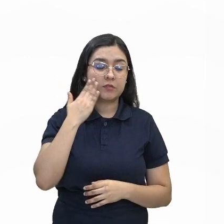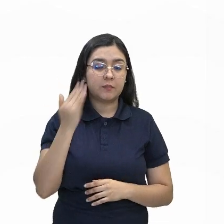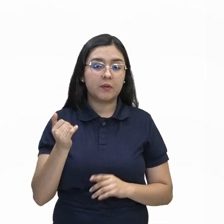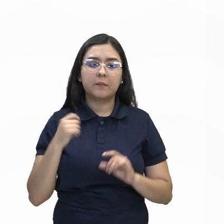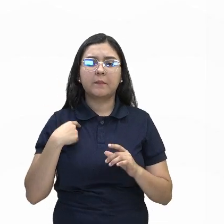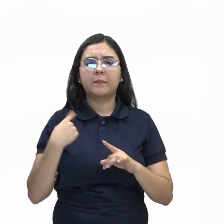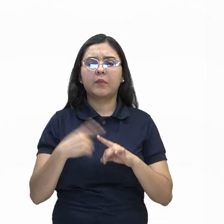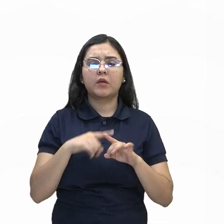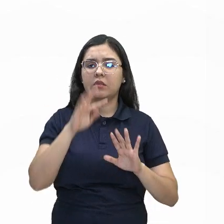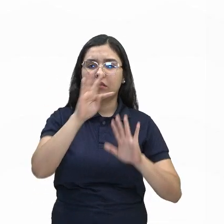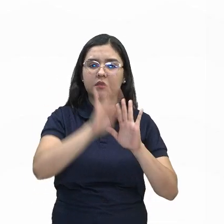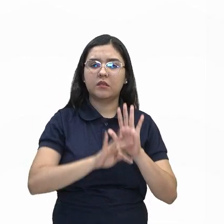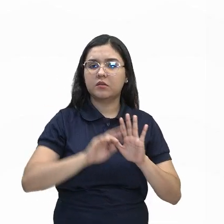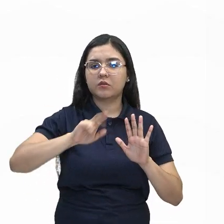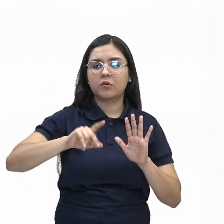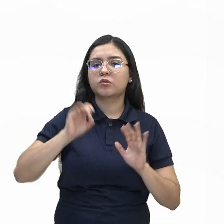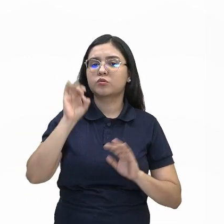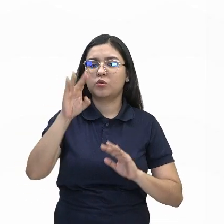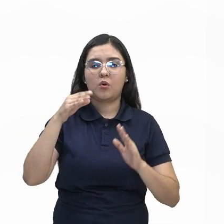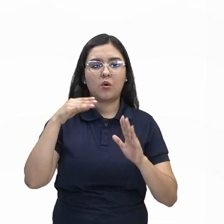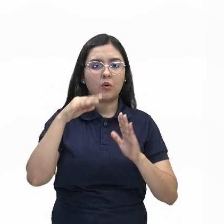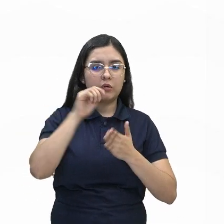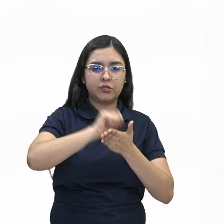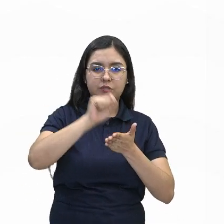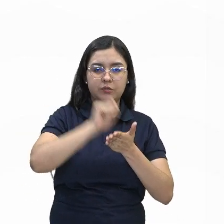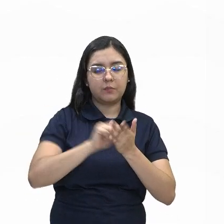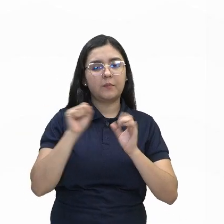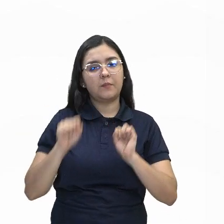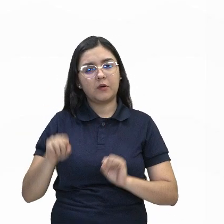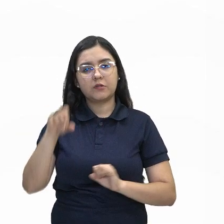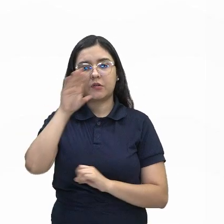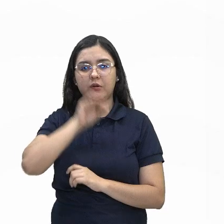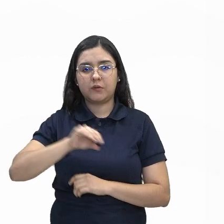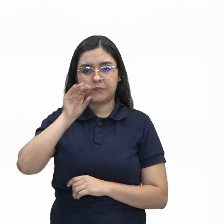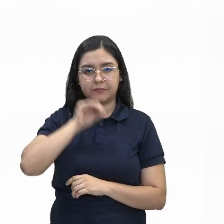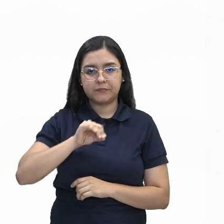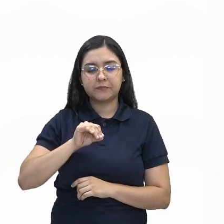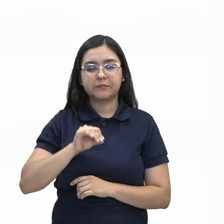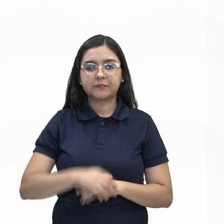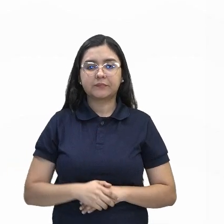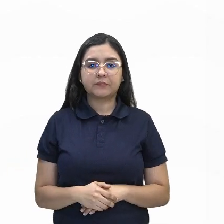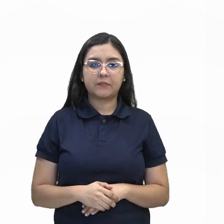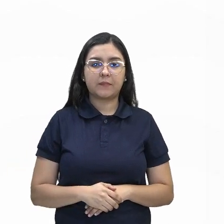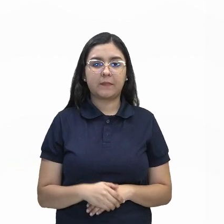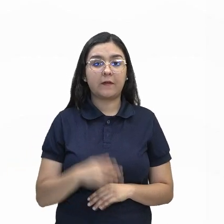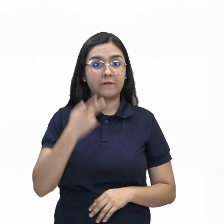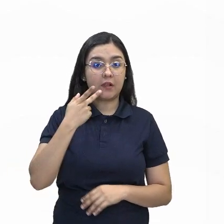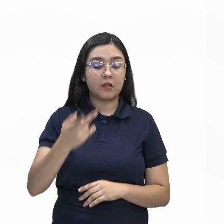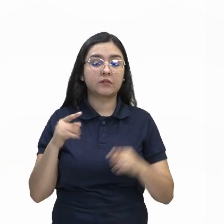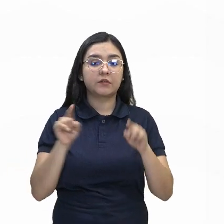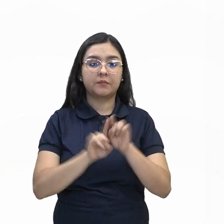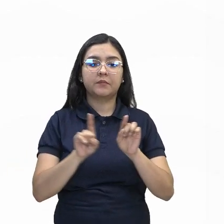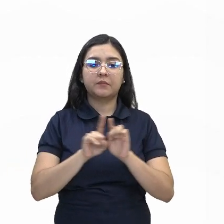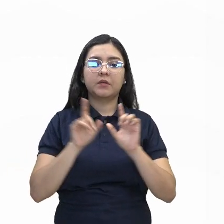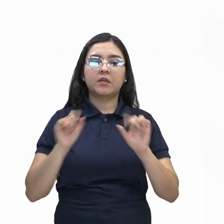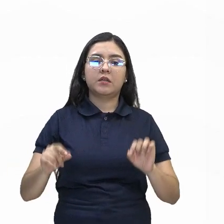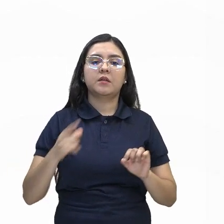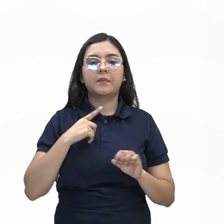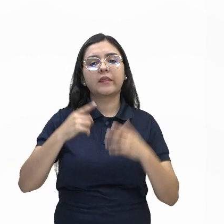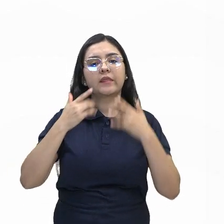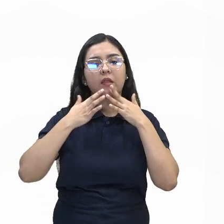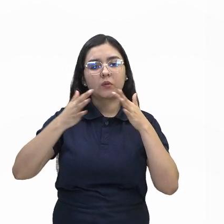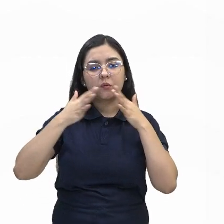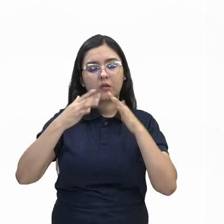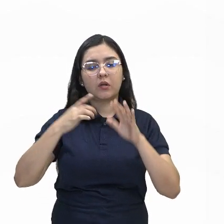fala necessariamente do escrito, nós podemos estar falando também do texto falado, tá? Então ele tem uma fluência mais natural, ele respeita